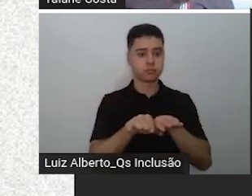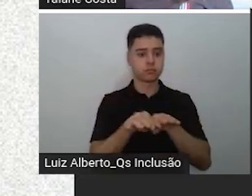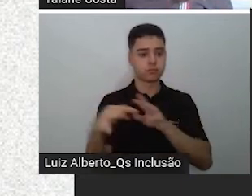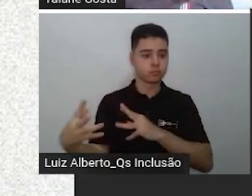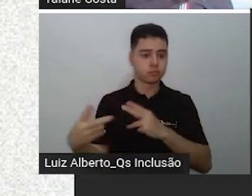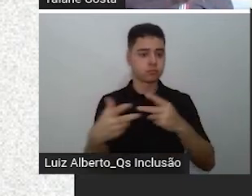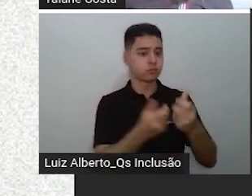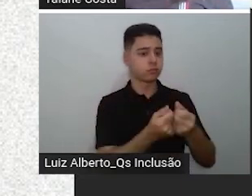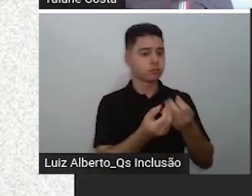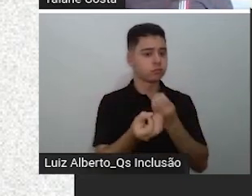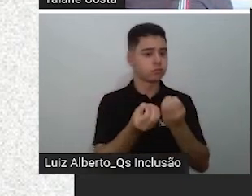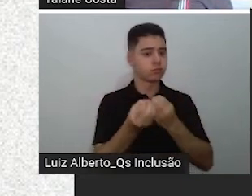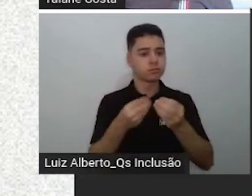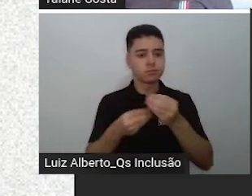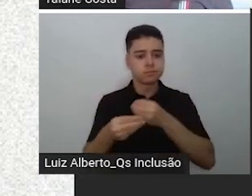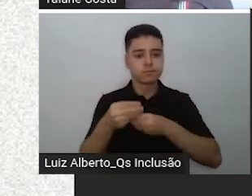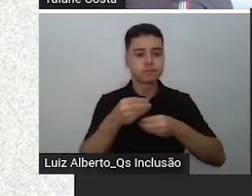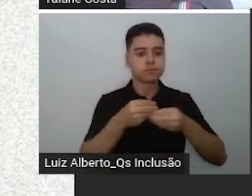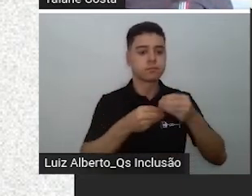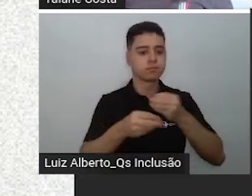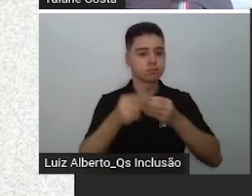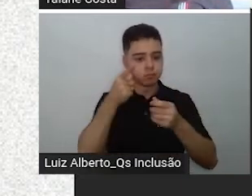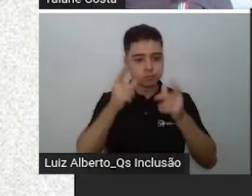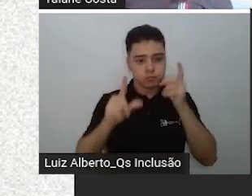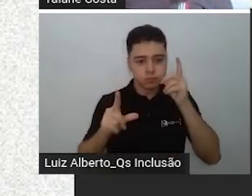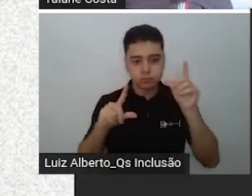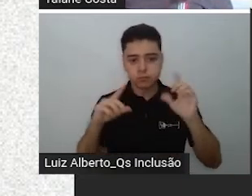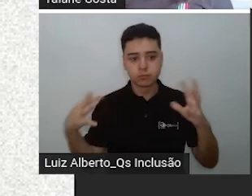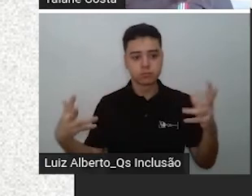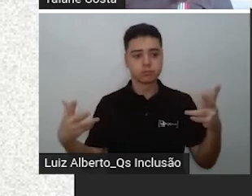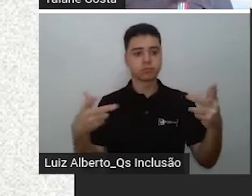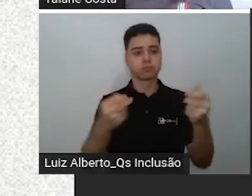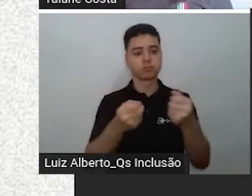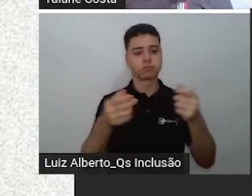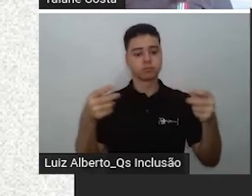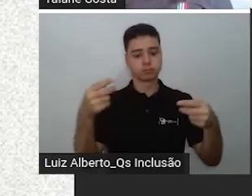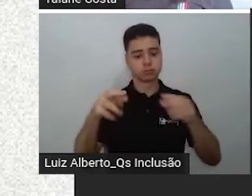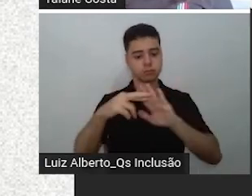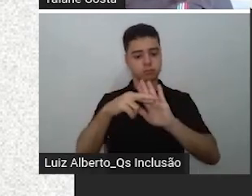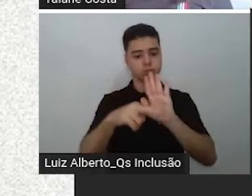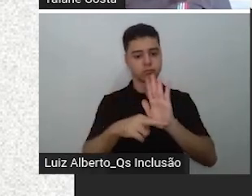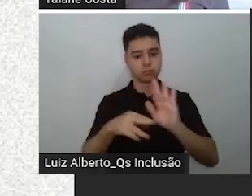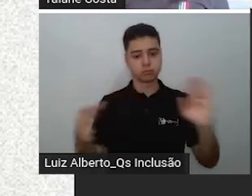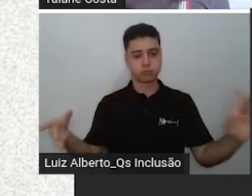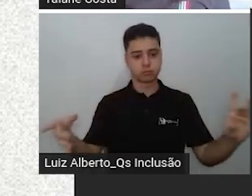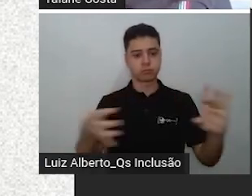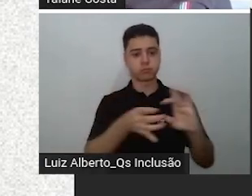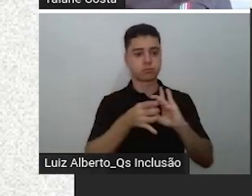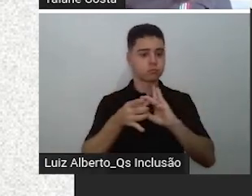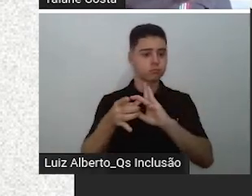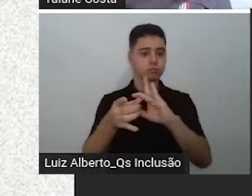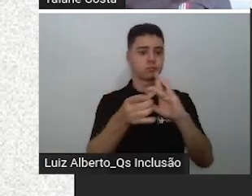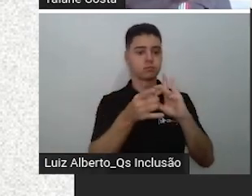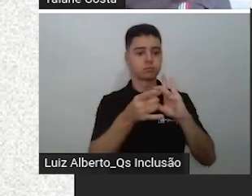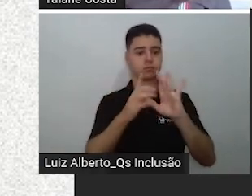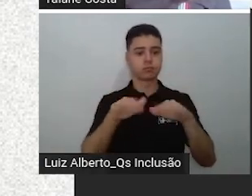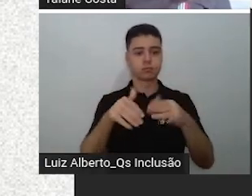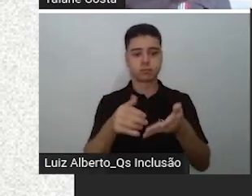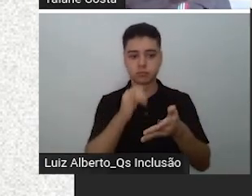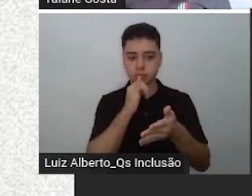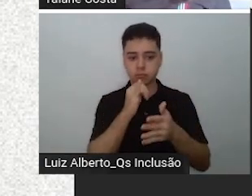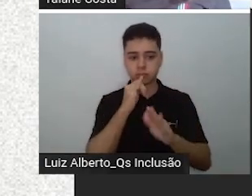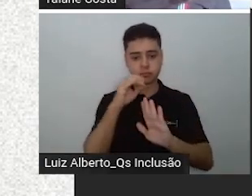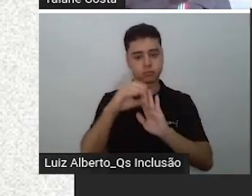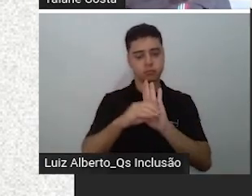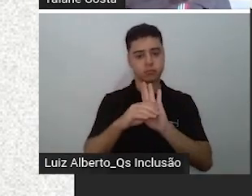como que a gente pode mesclar essas duas políticas, essas duas bases nacionais